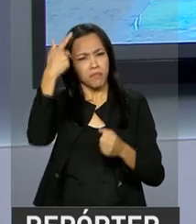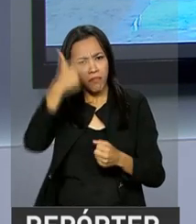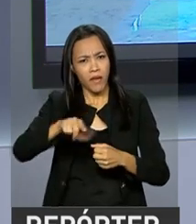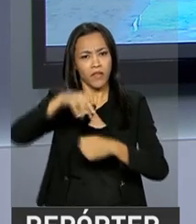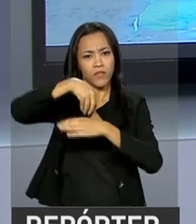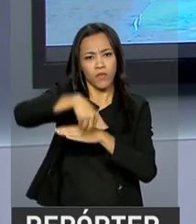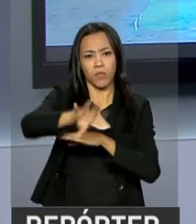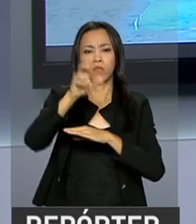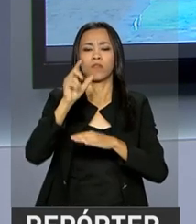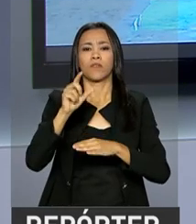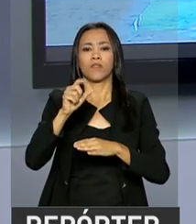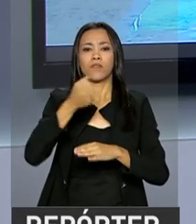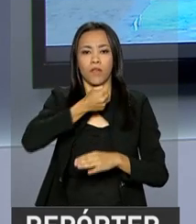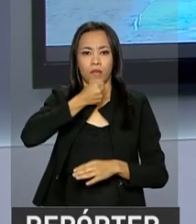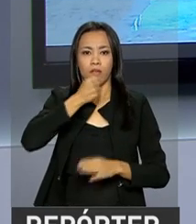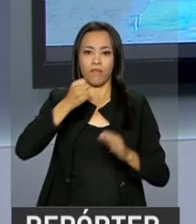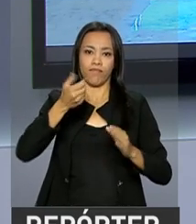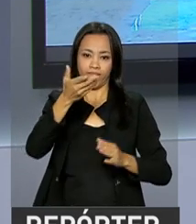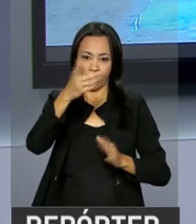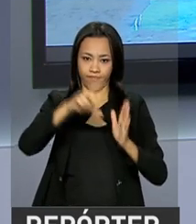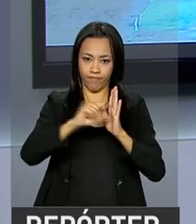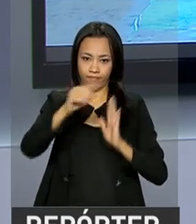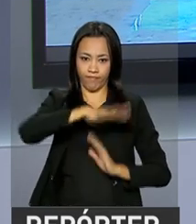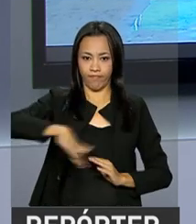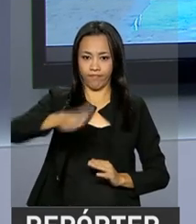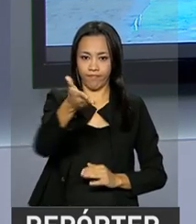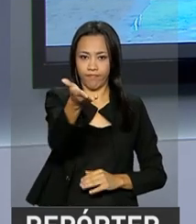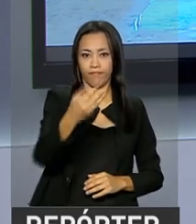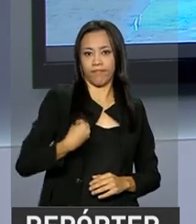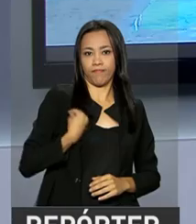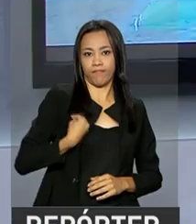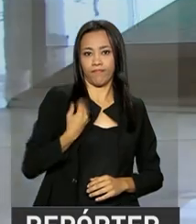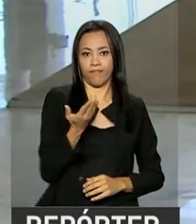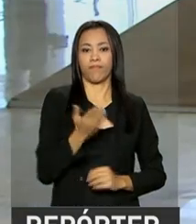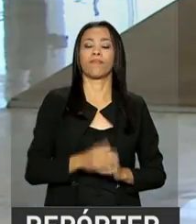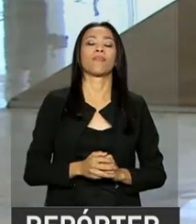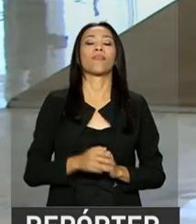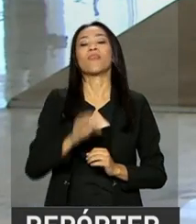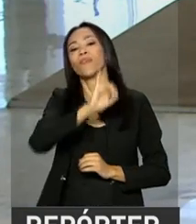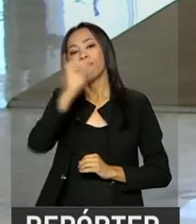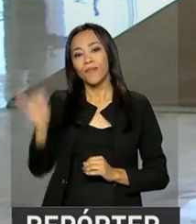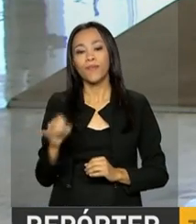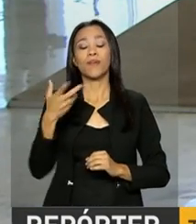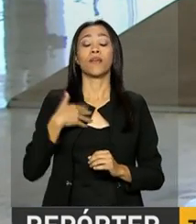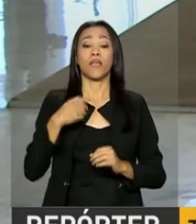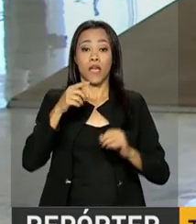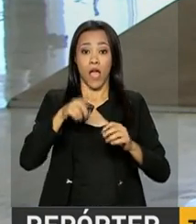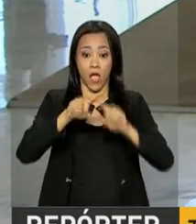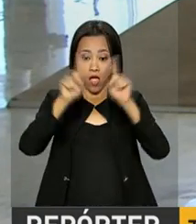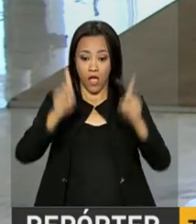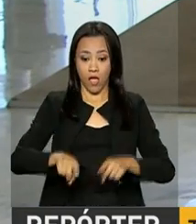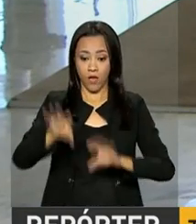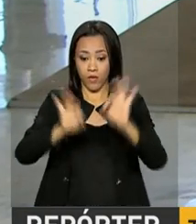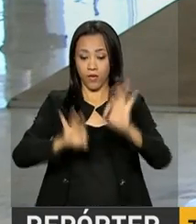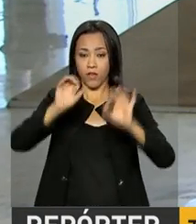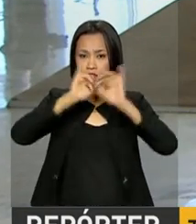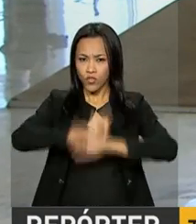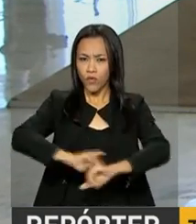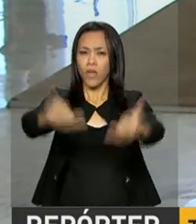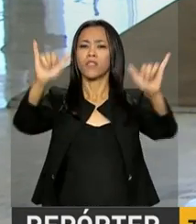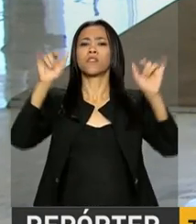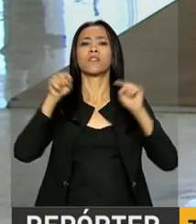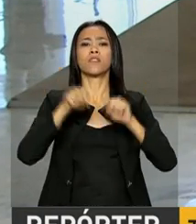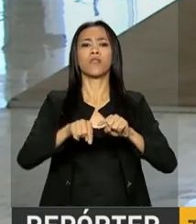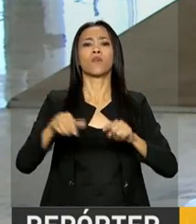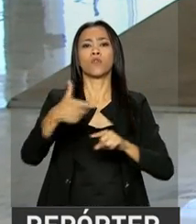tem as informações para gente o Taísa Olá Leandro a cerimônia de lançamento do plano safra da Agricultura Familiar